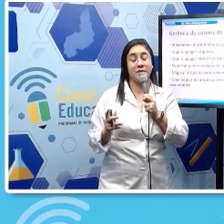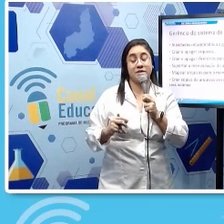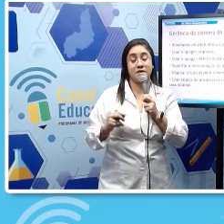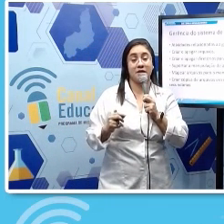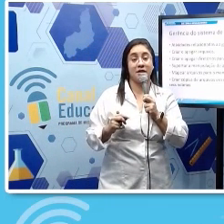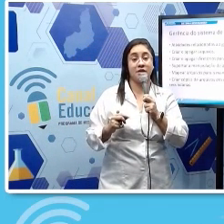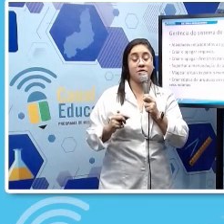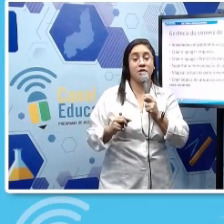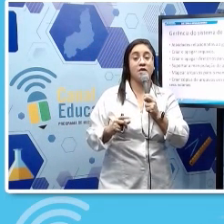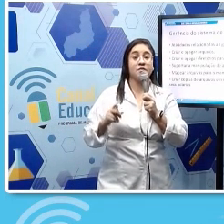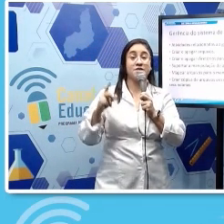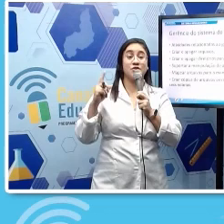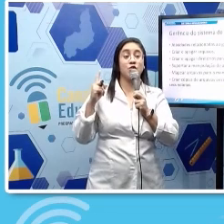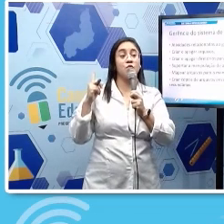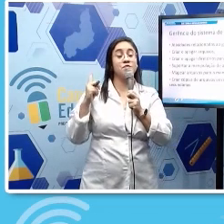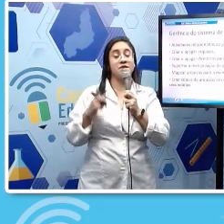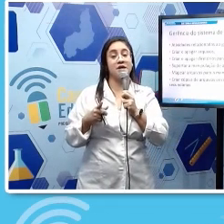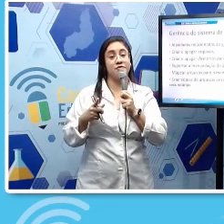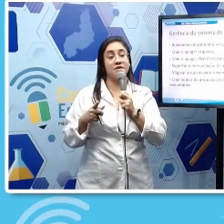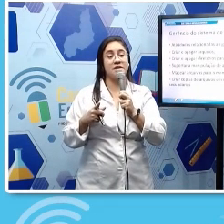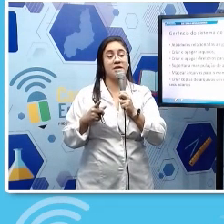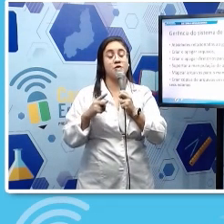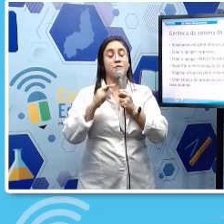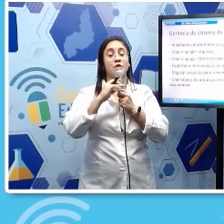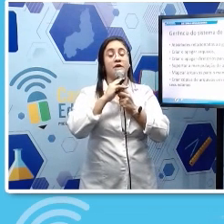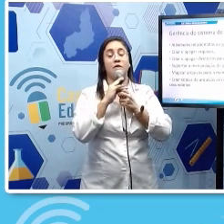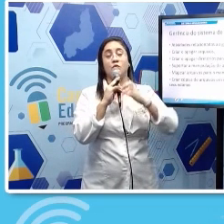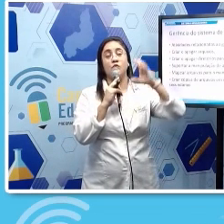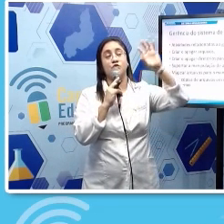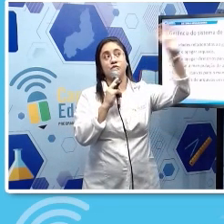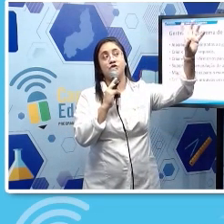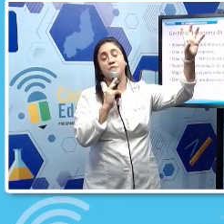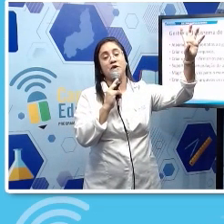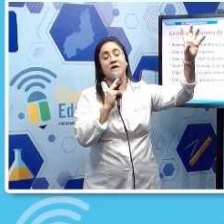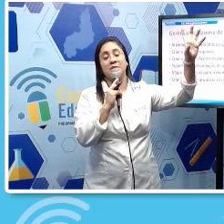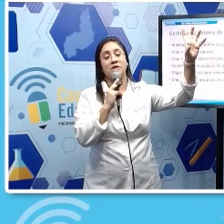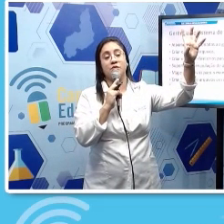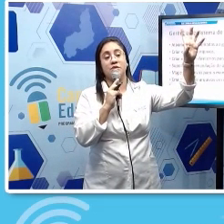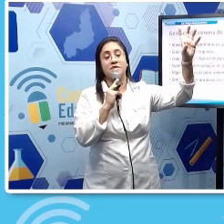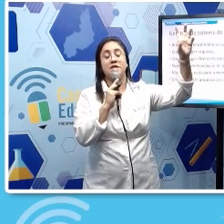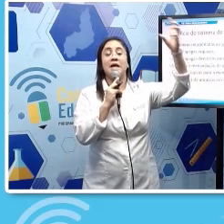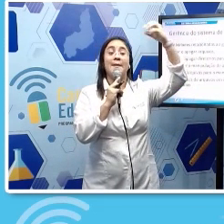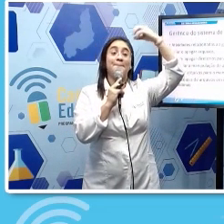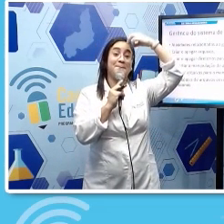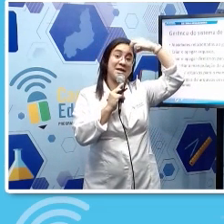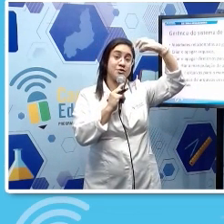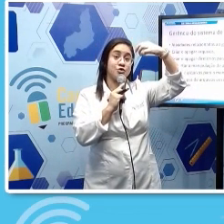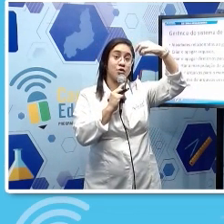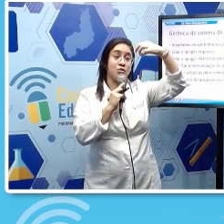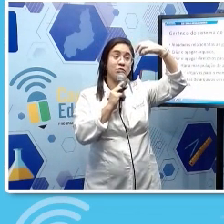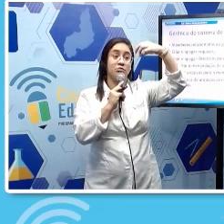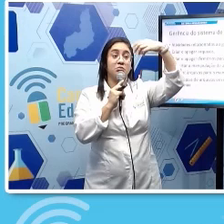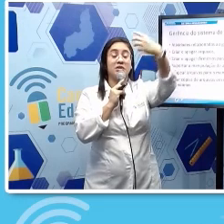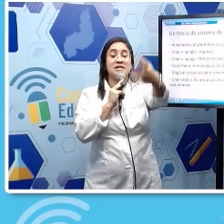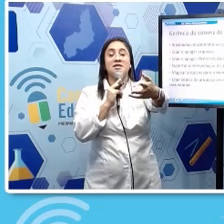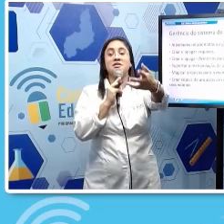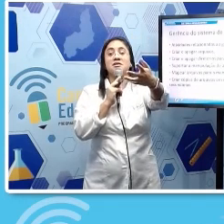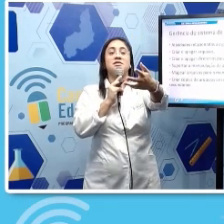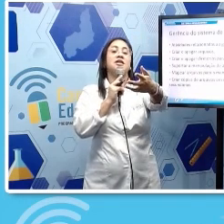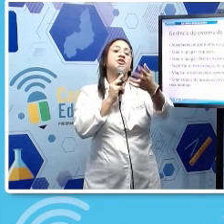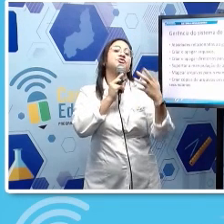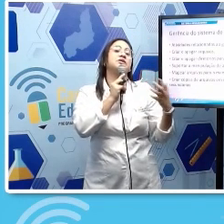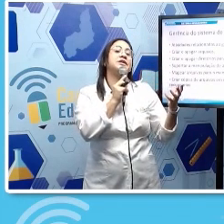seus documentos lá dentro, você só consegue fazer isso porque um conjunto de programadores pensou